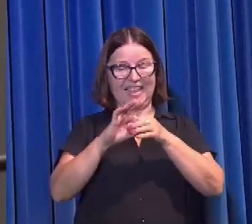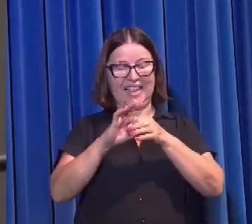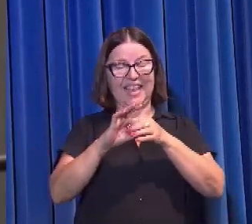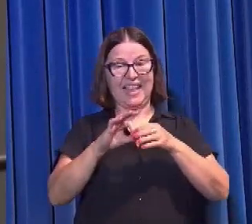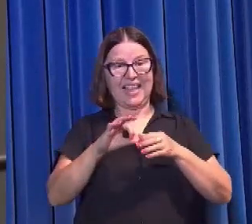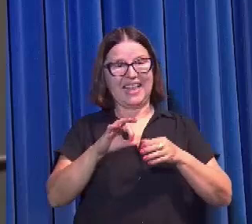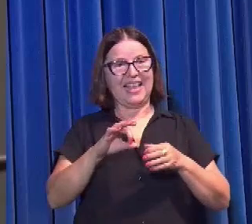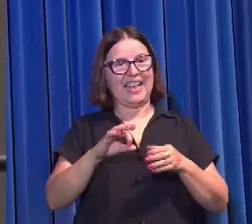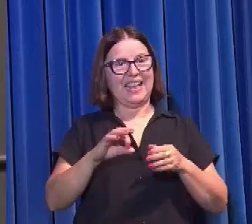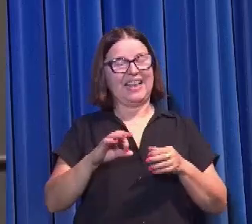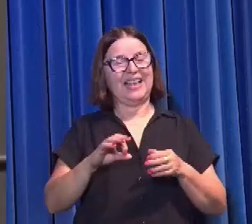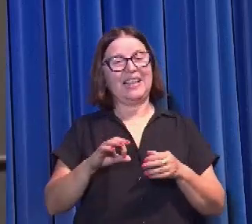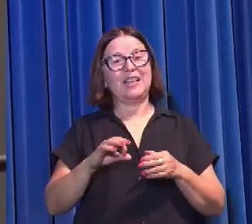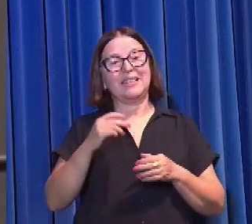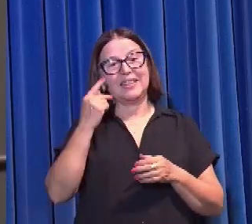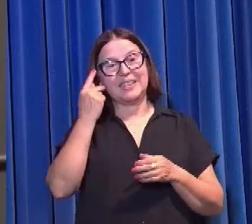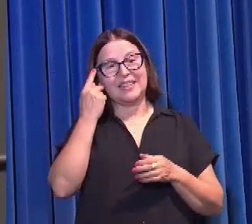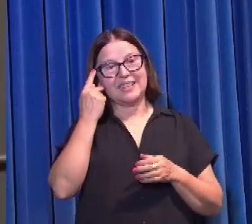para que